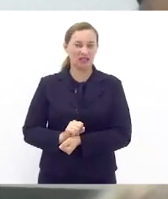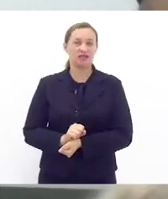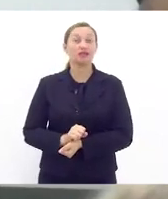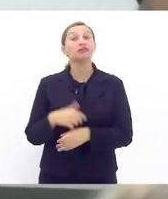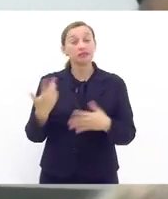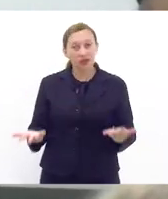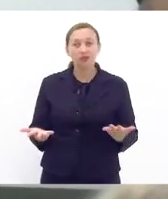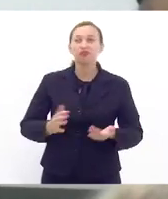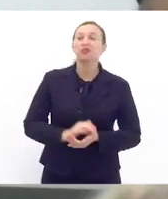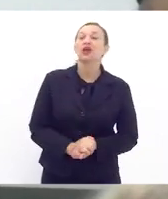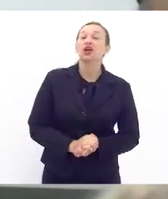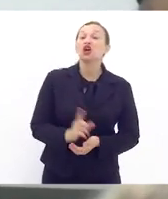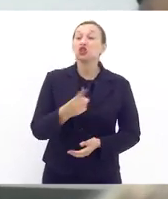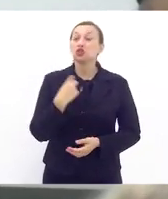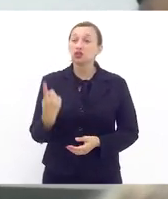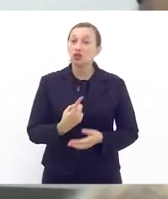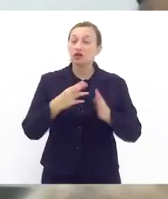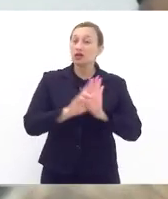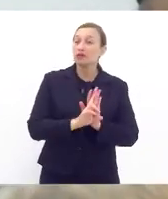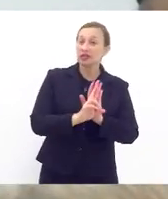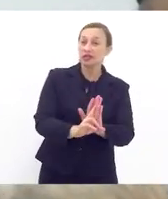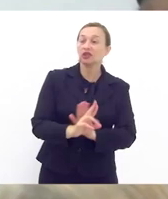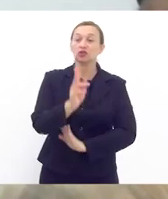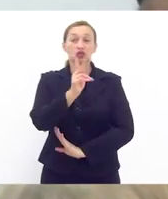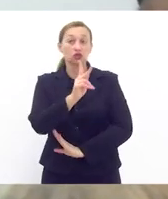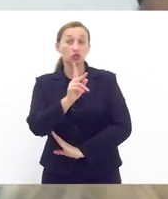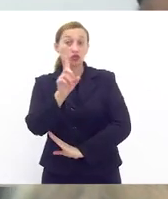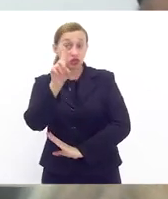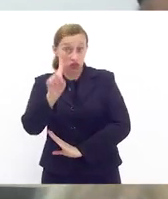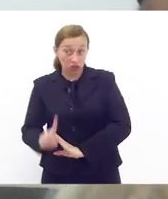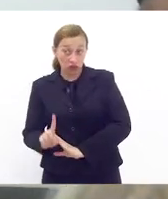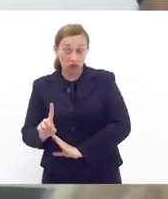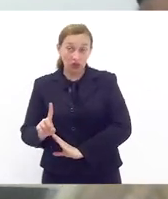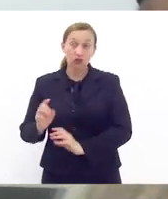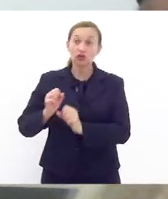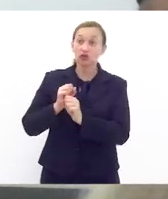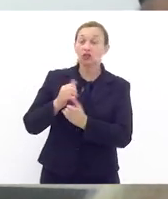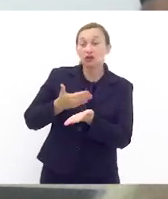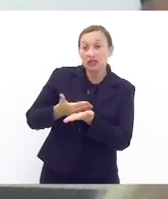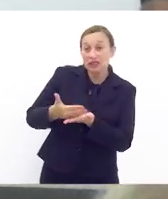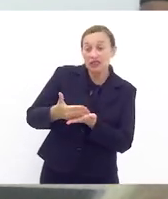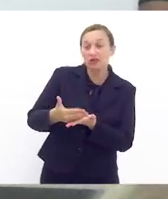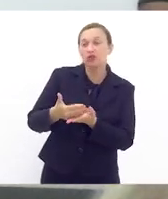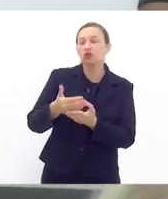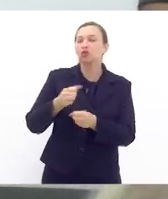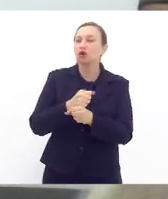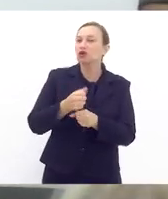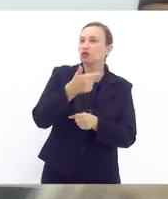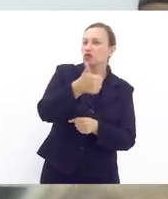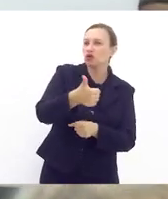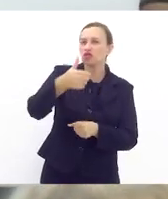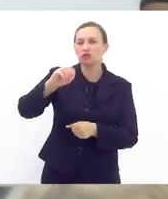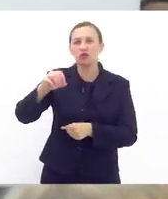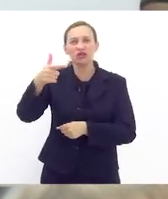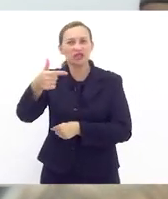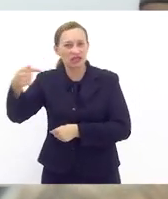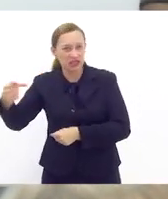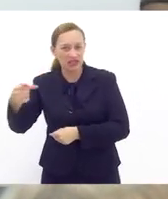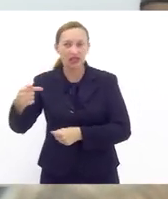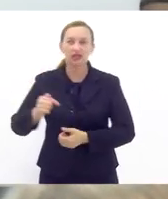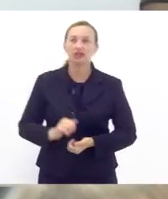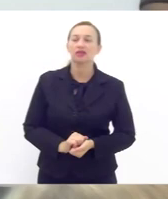aderj ela representa os professores os diretores desde 2017 uma associação que foi formado em